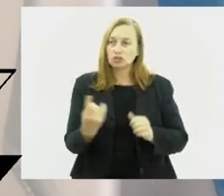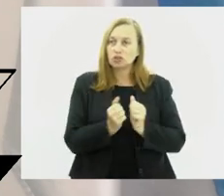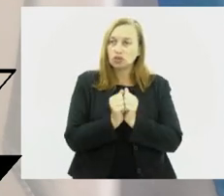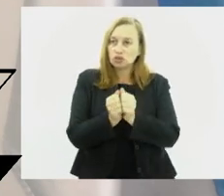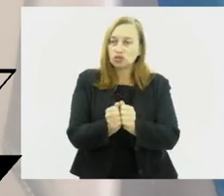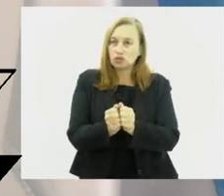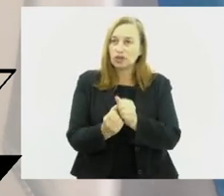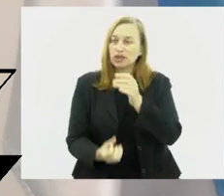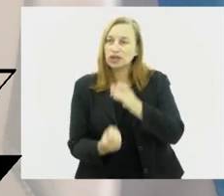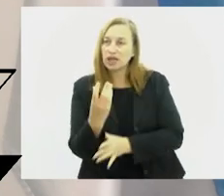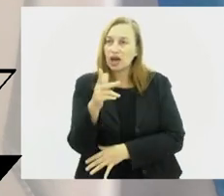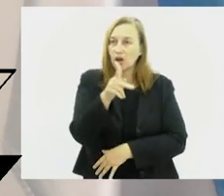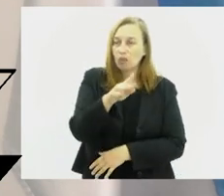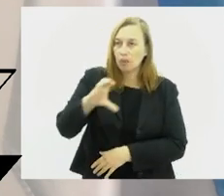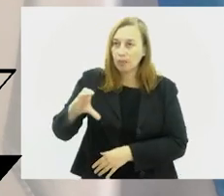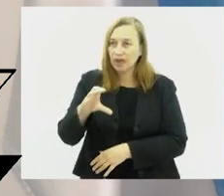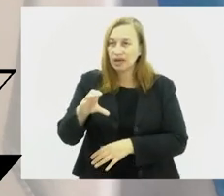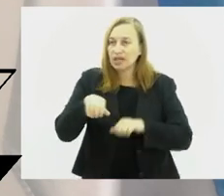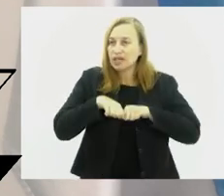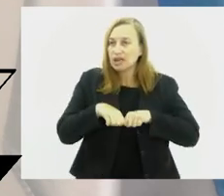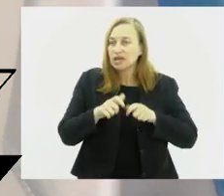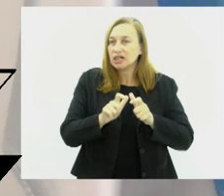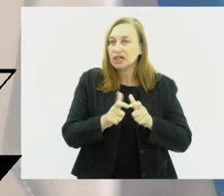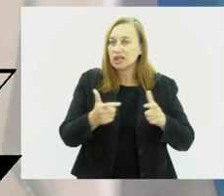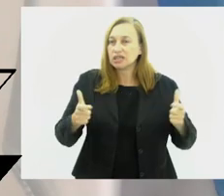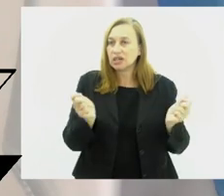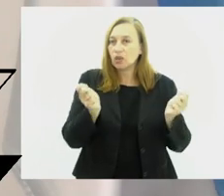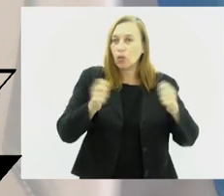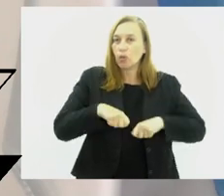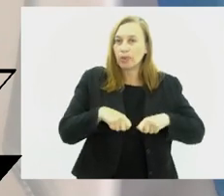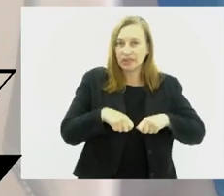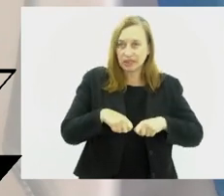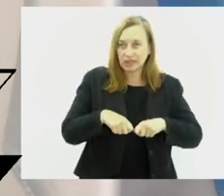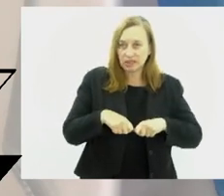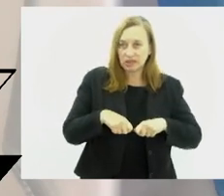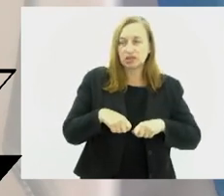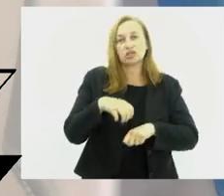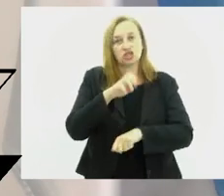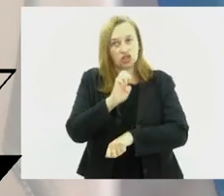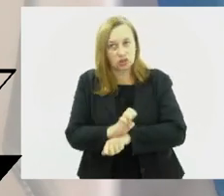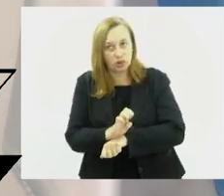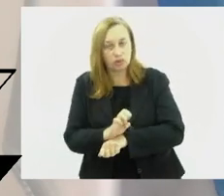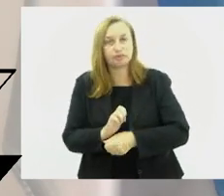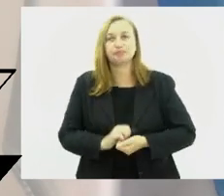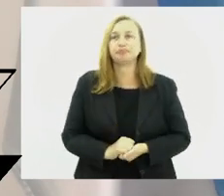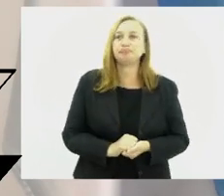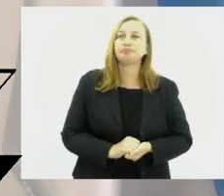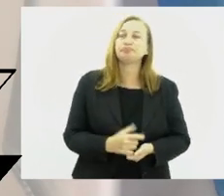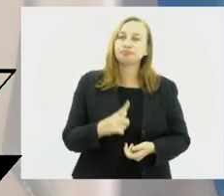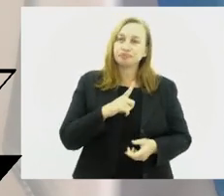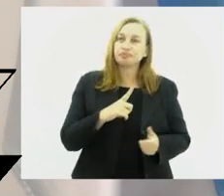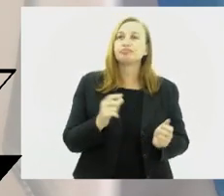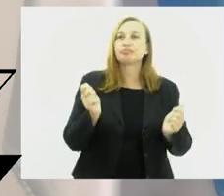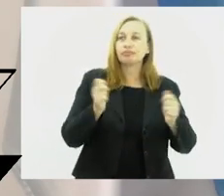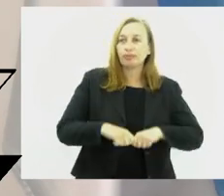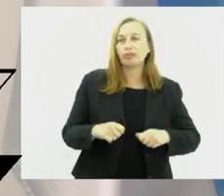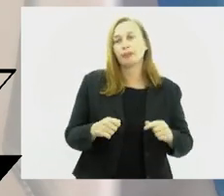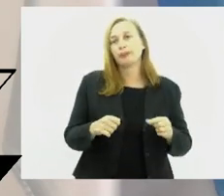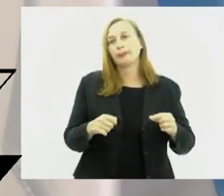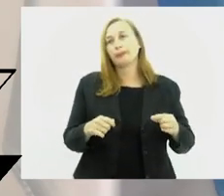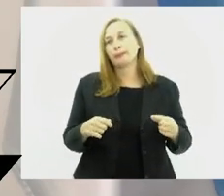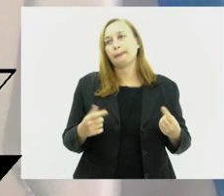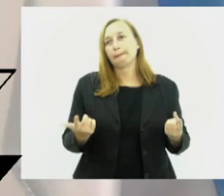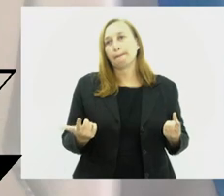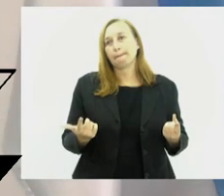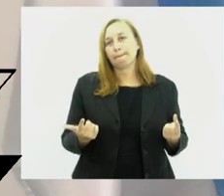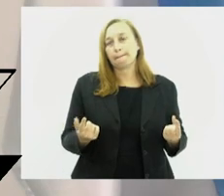PEC ampliando o lastro de competências do âmbito estadual. Existem competências que são concorrentes, uma delas